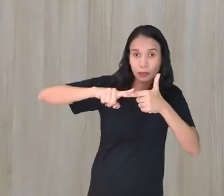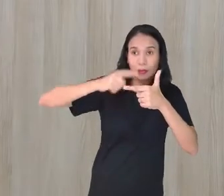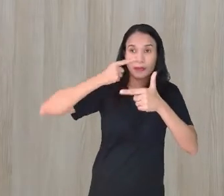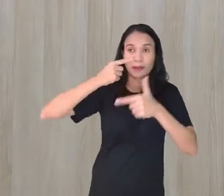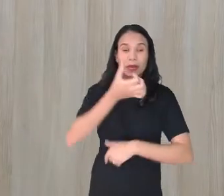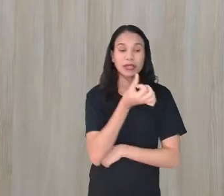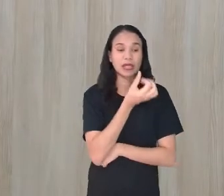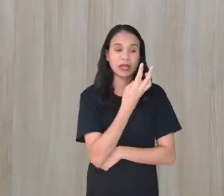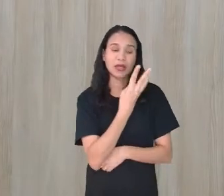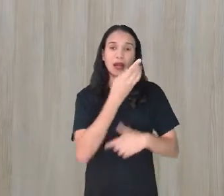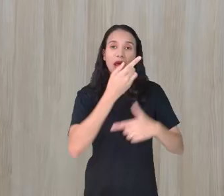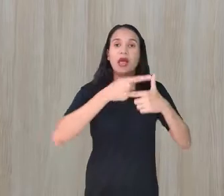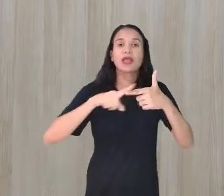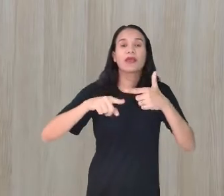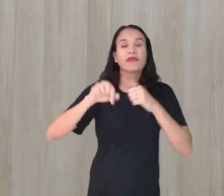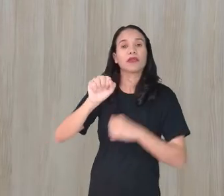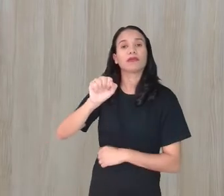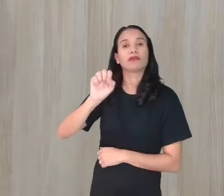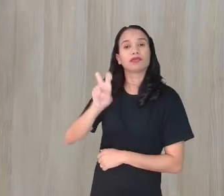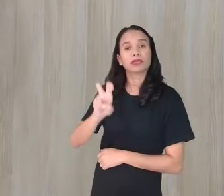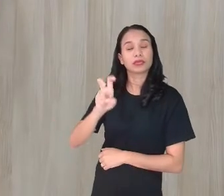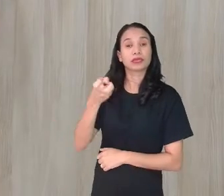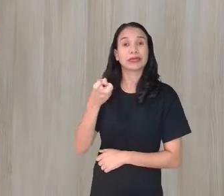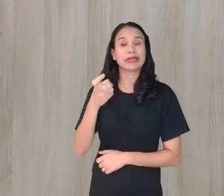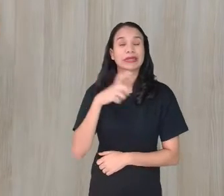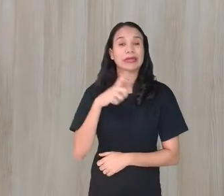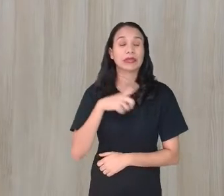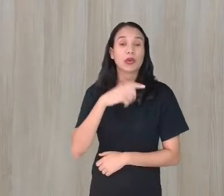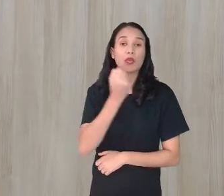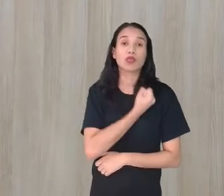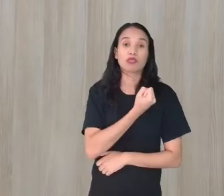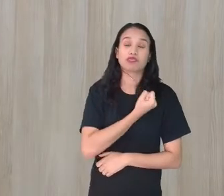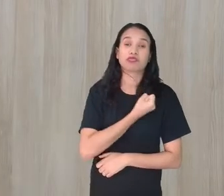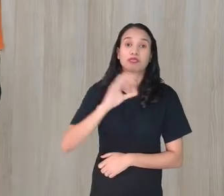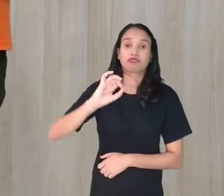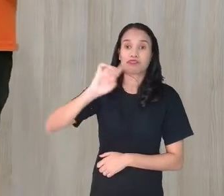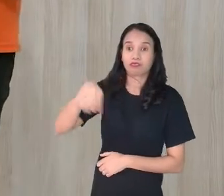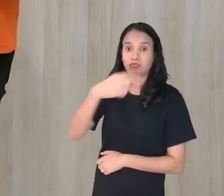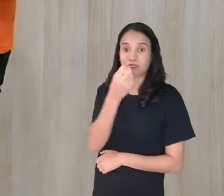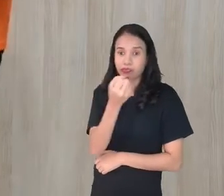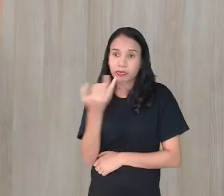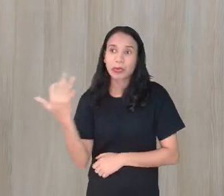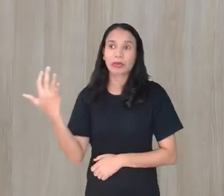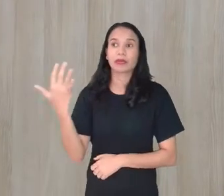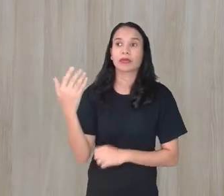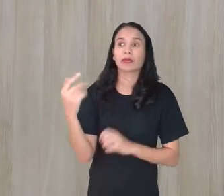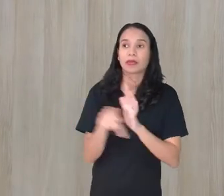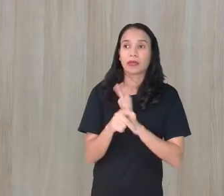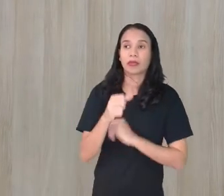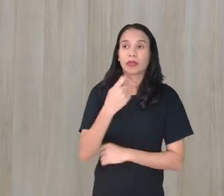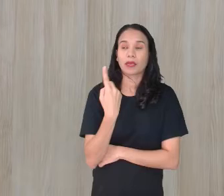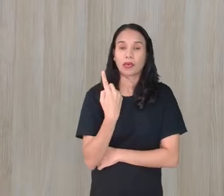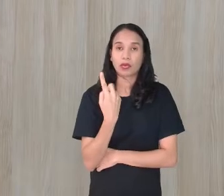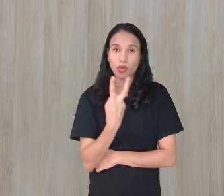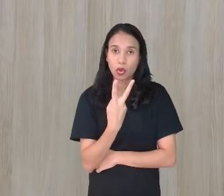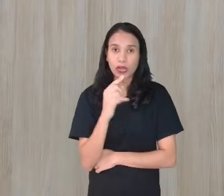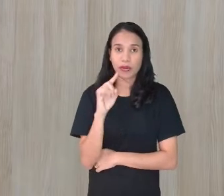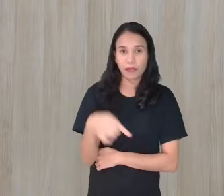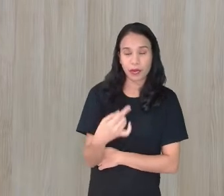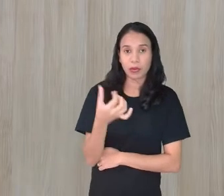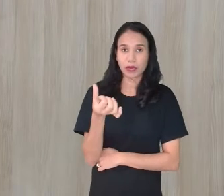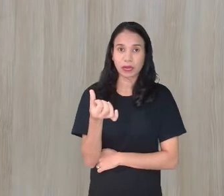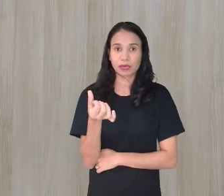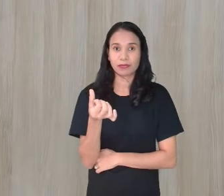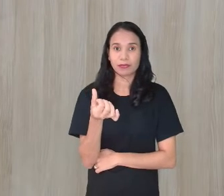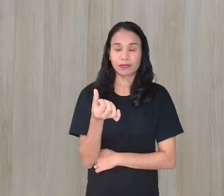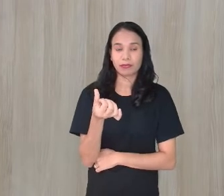ó, 63 dividido por 5, ia dar um número decimal. Ia dar igual a